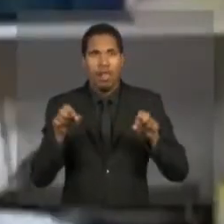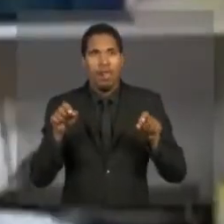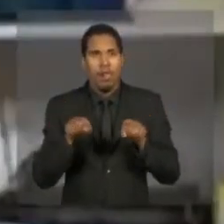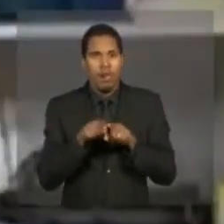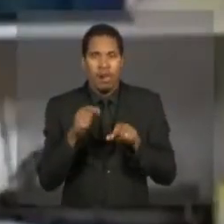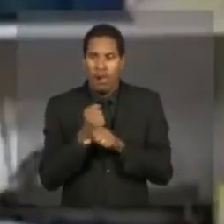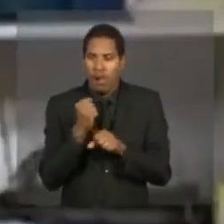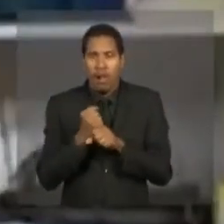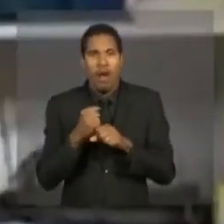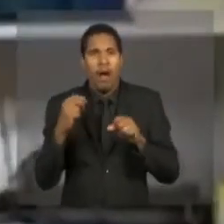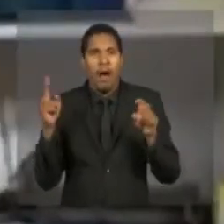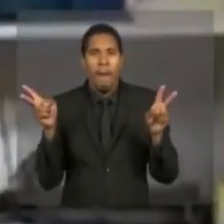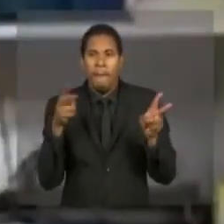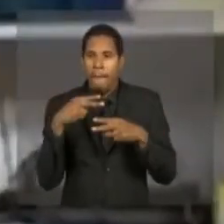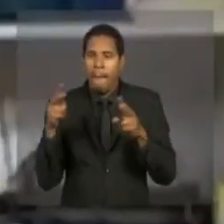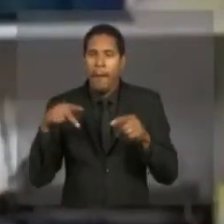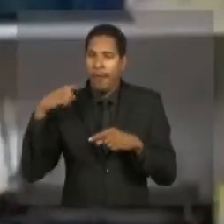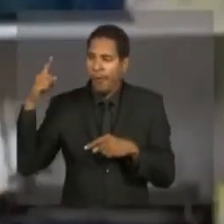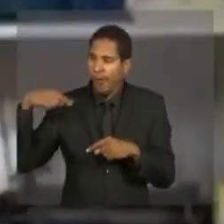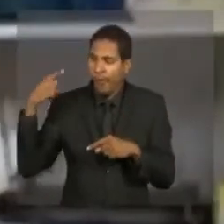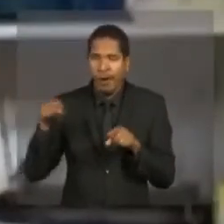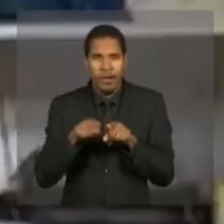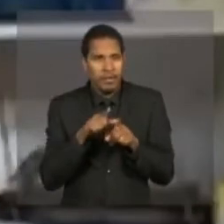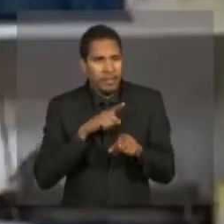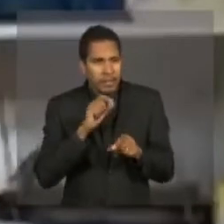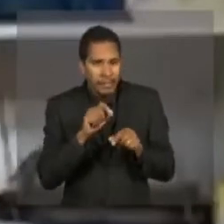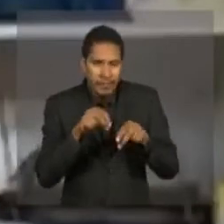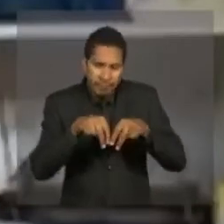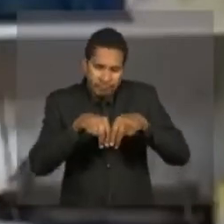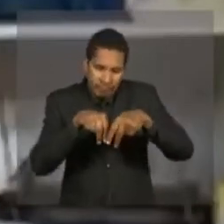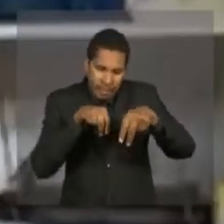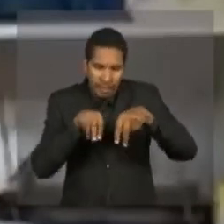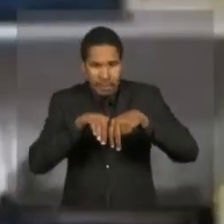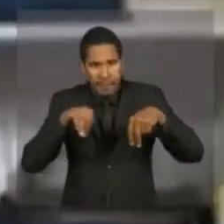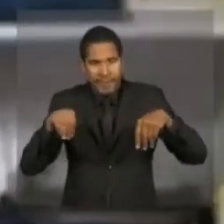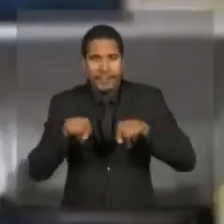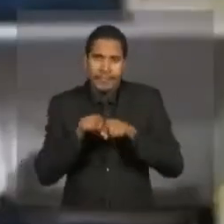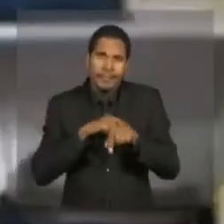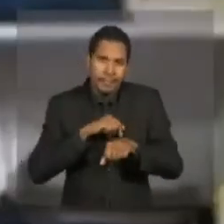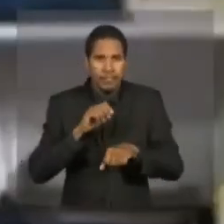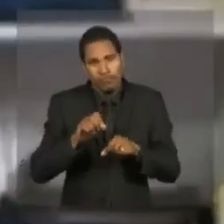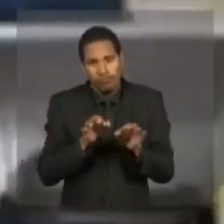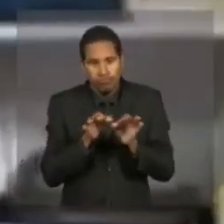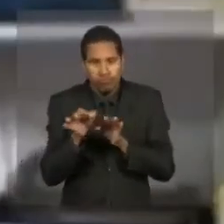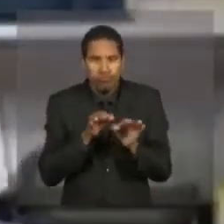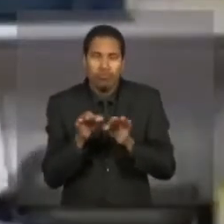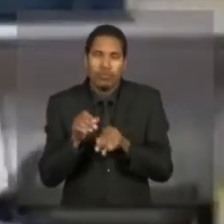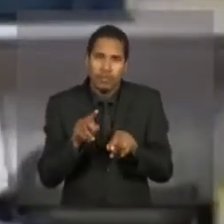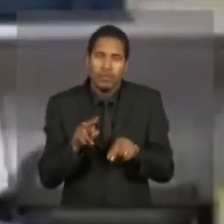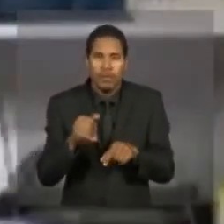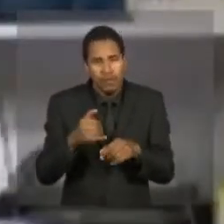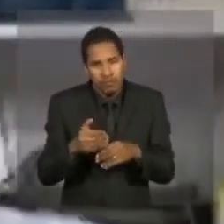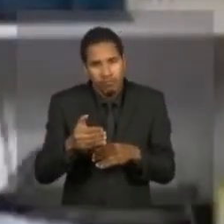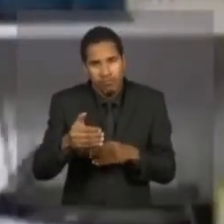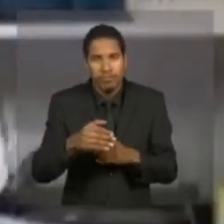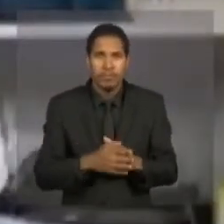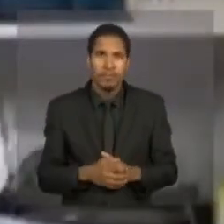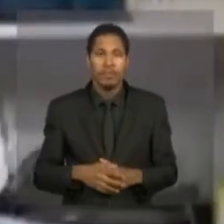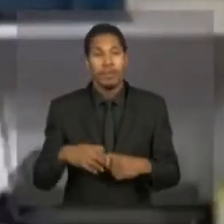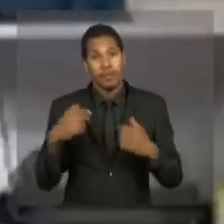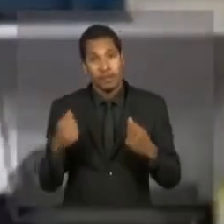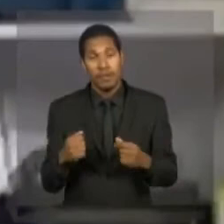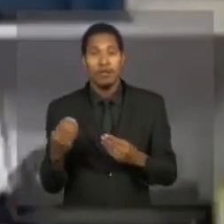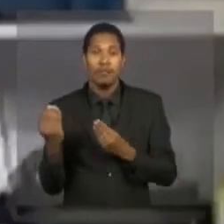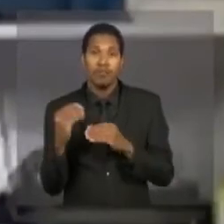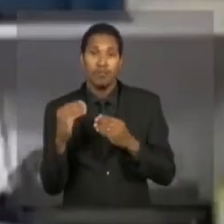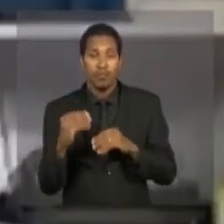ventilação, afastamento, a estrutura mais duradoura, vamos dizer assim. Tem de haver um abastecimento constante de